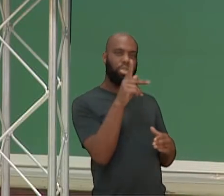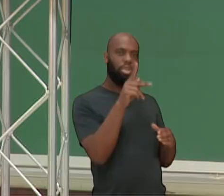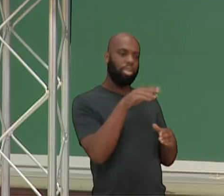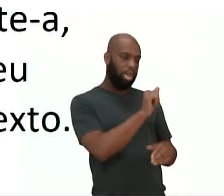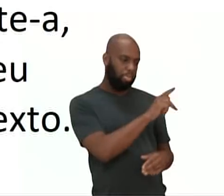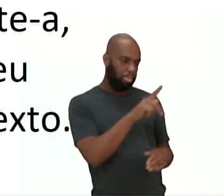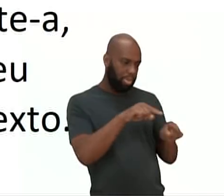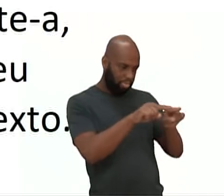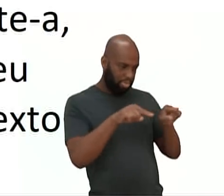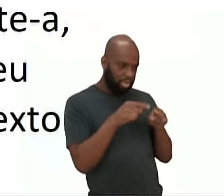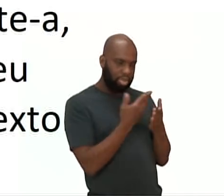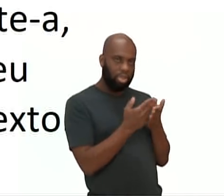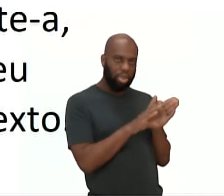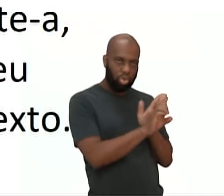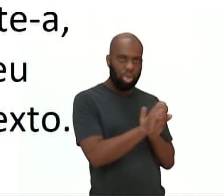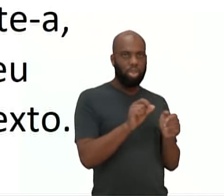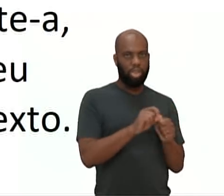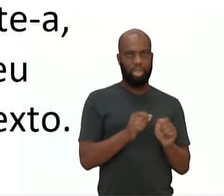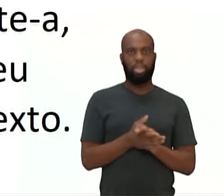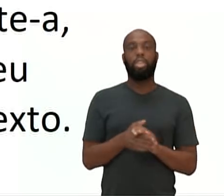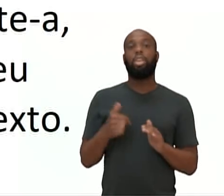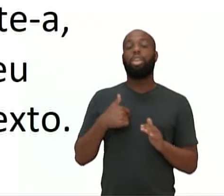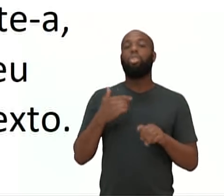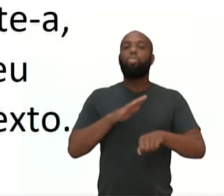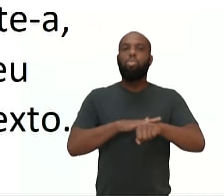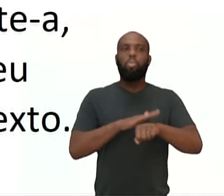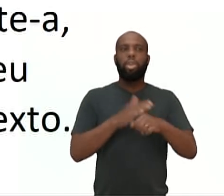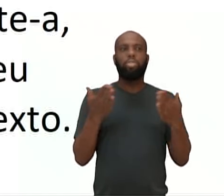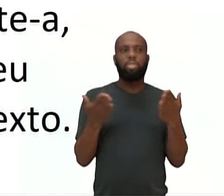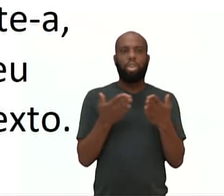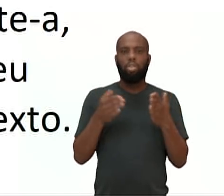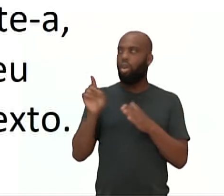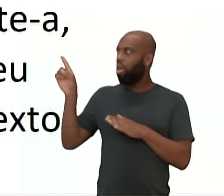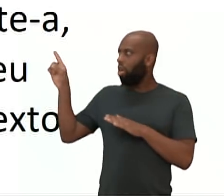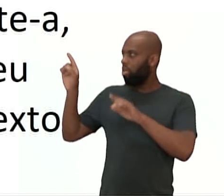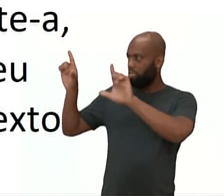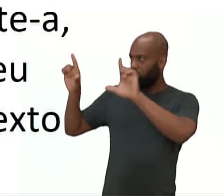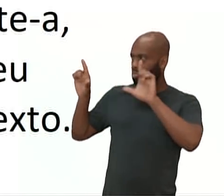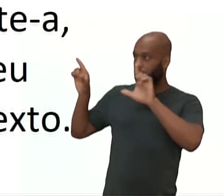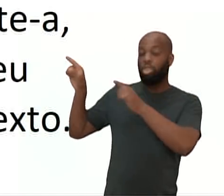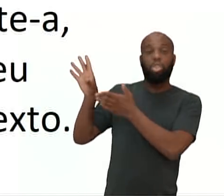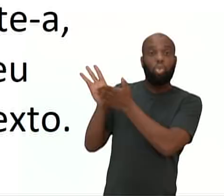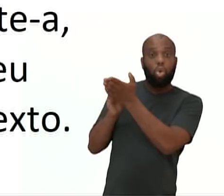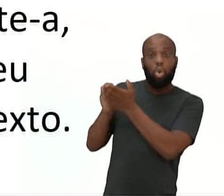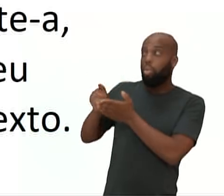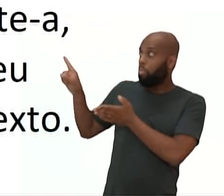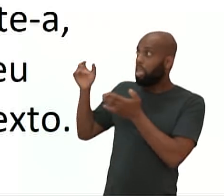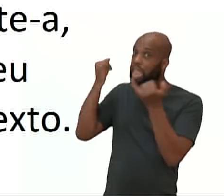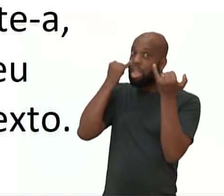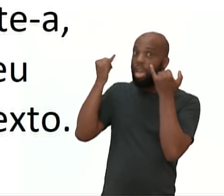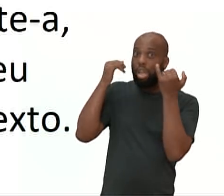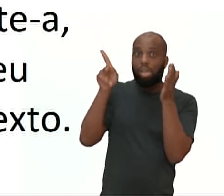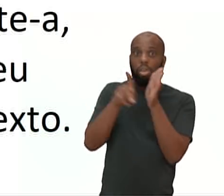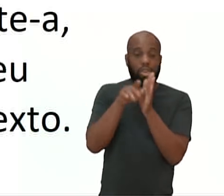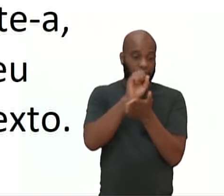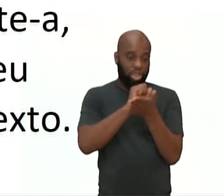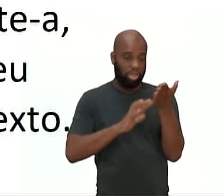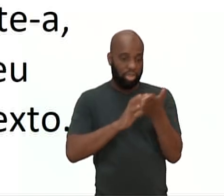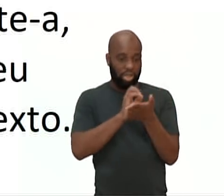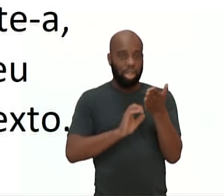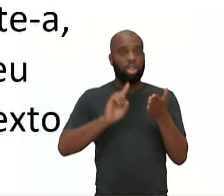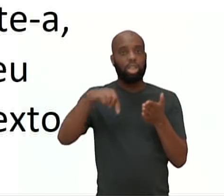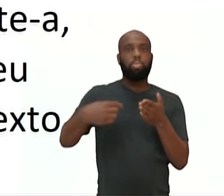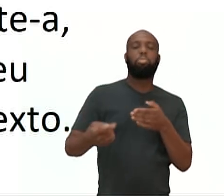que deve ficar mais fácil. Mas eu vou deixar um tempinho aqui a tela para vocês copiam essa tarefinha e a gente